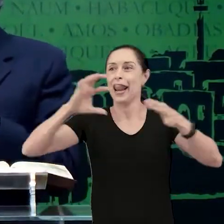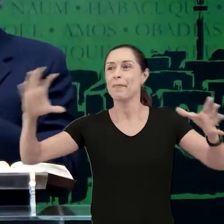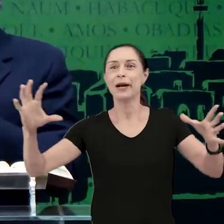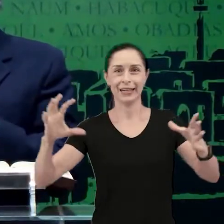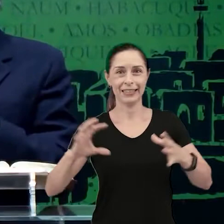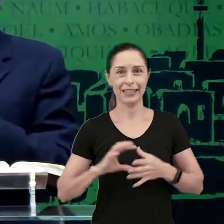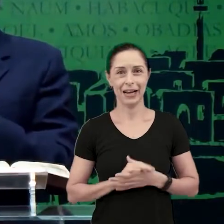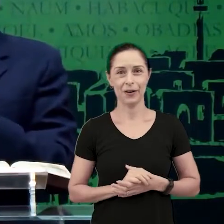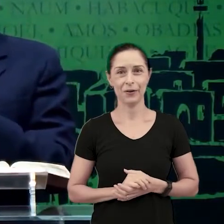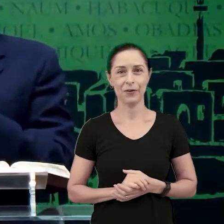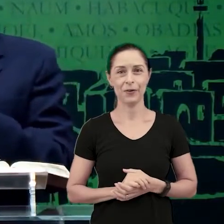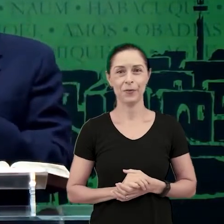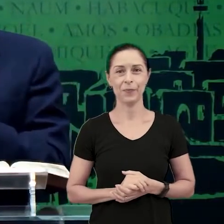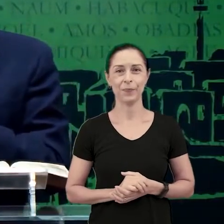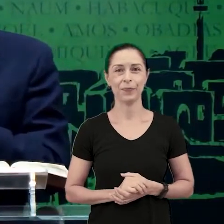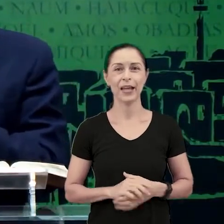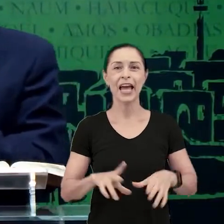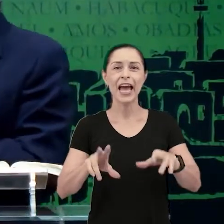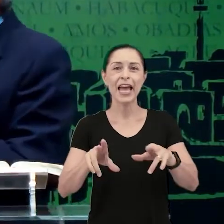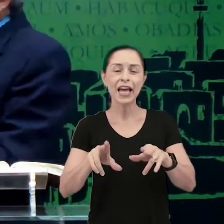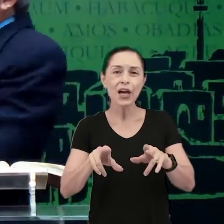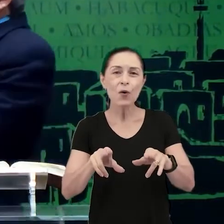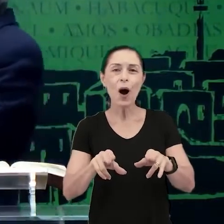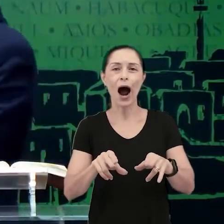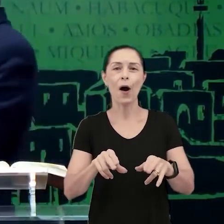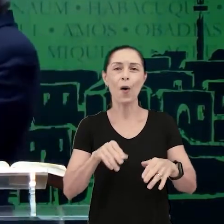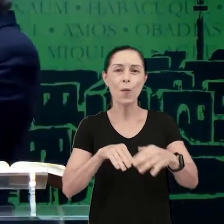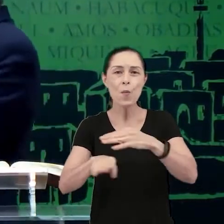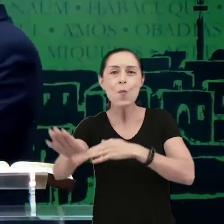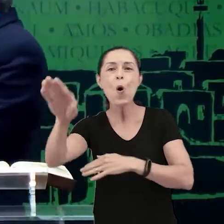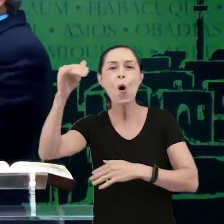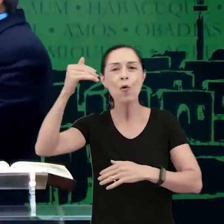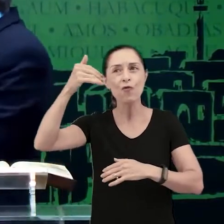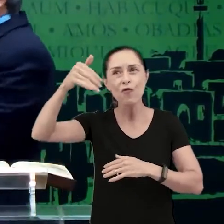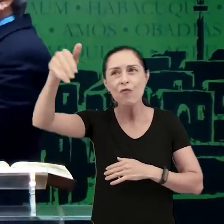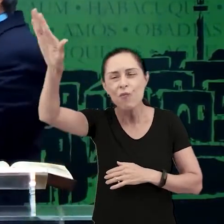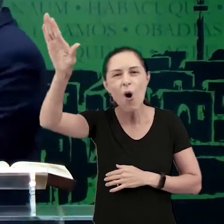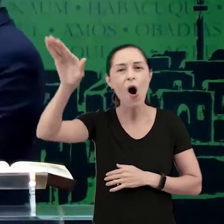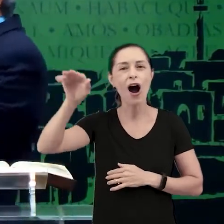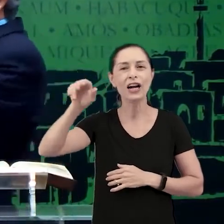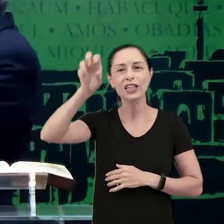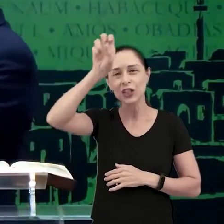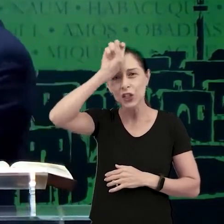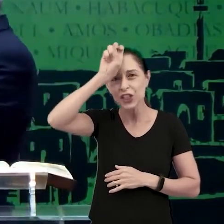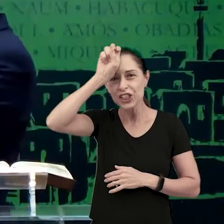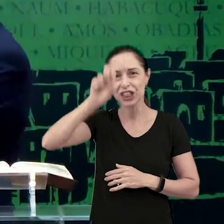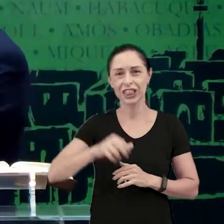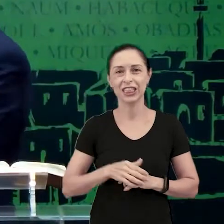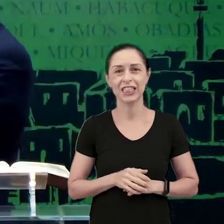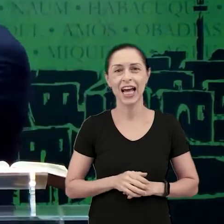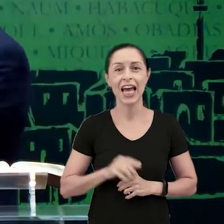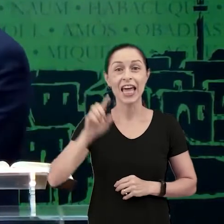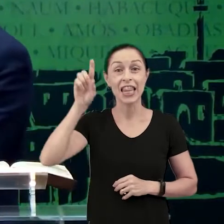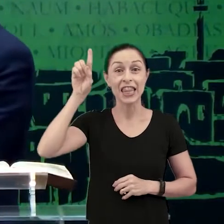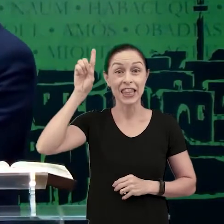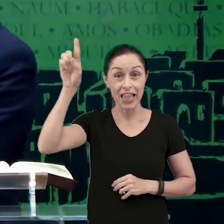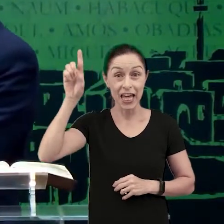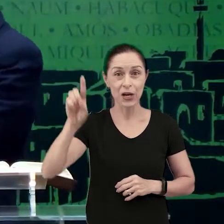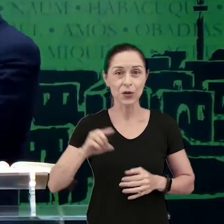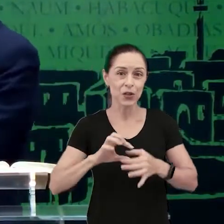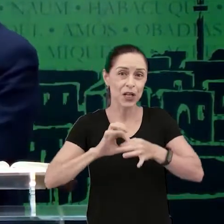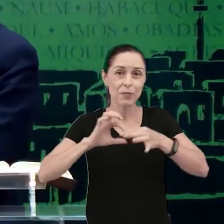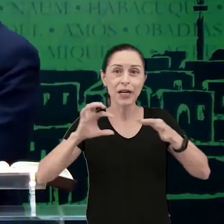do Egito, com a liderança de Moisés, Deus vai tirar o povo de Judá da amarga escravidão da